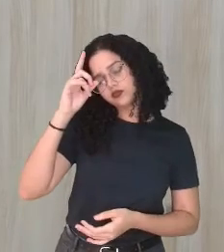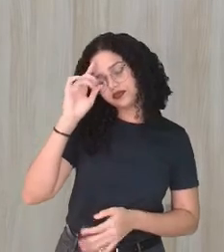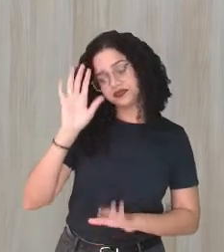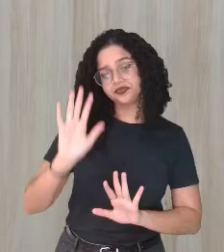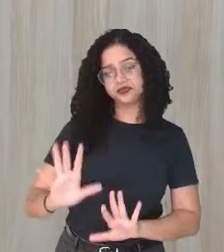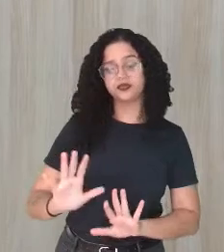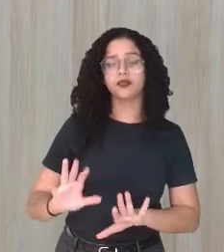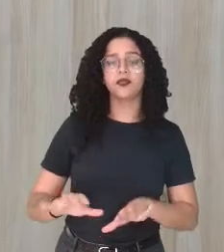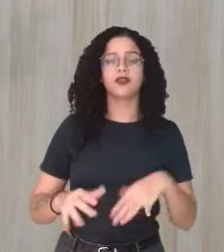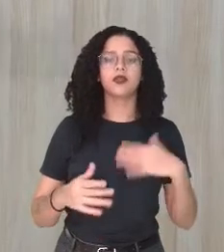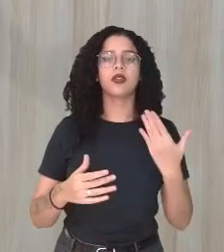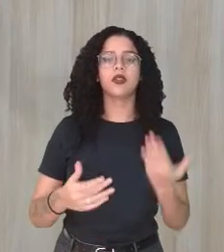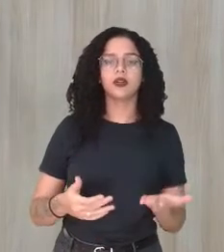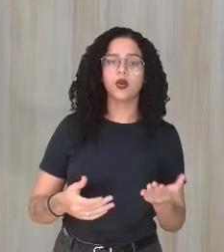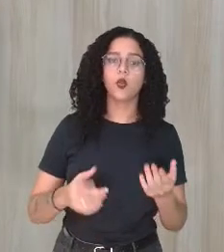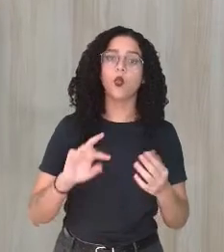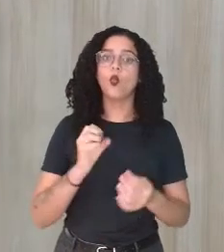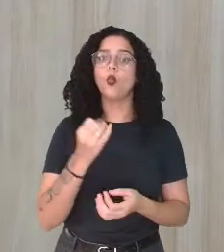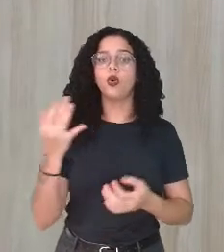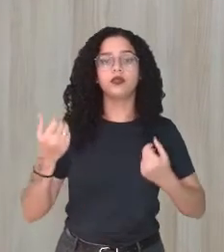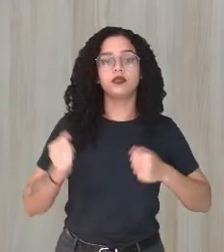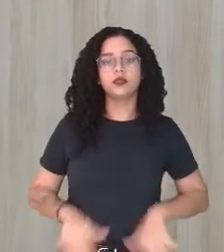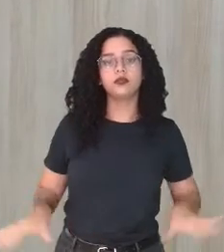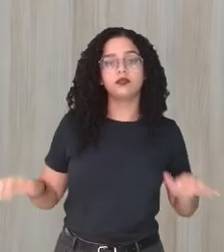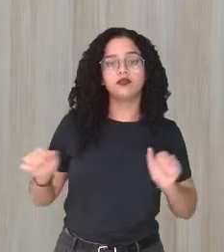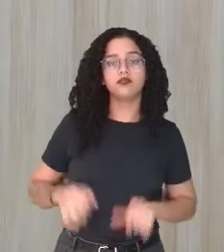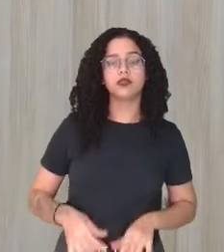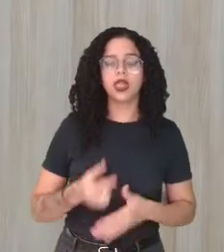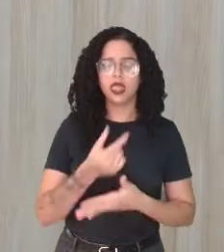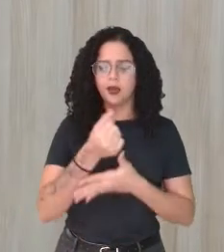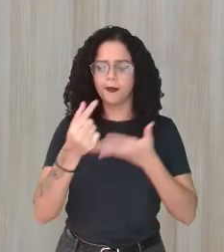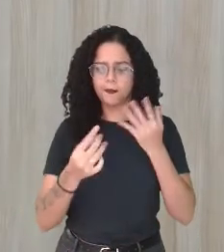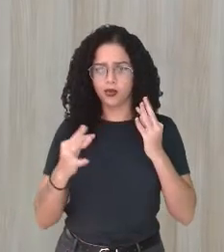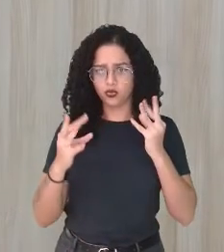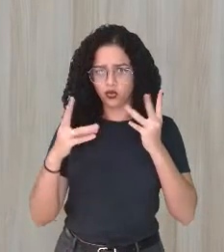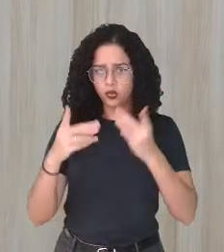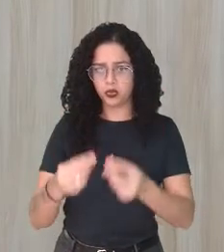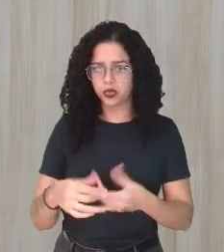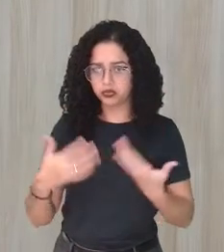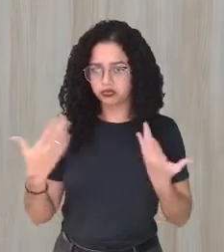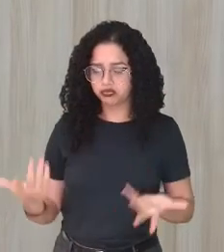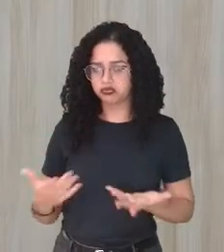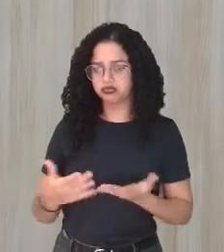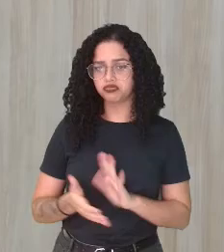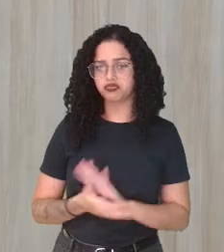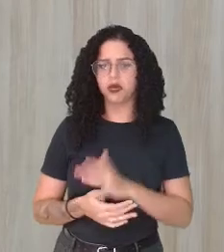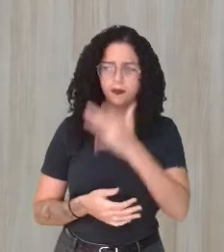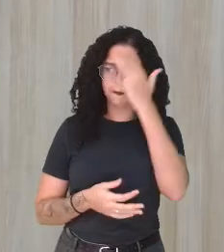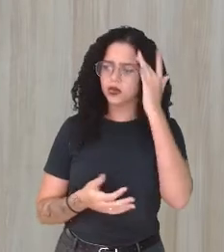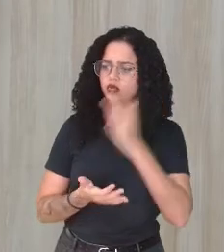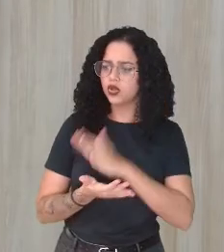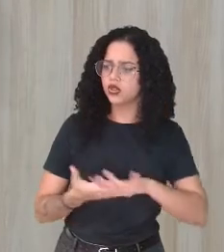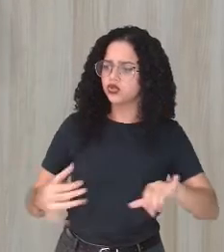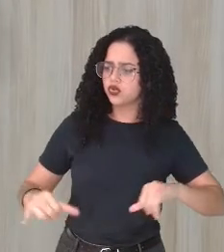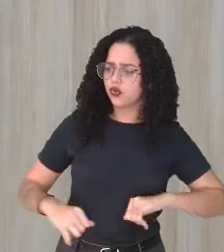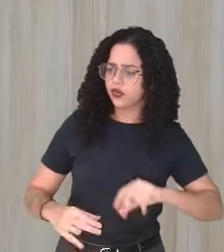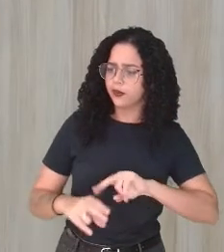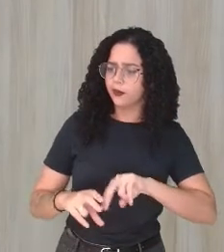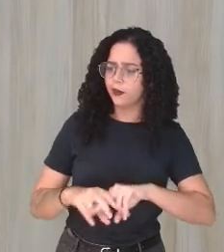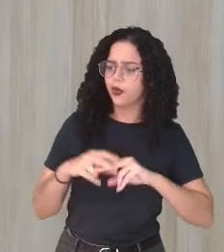cotidiano, quanto se gasta, é benéfico para todo mundo, né? Ninguém está sofrendo por conta